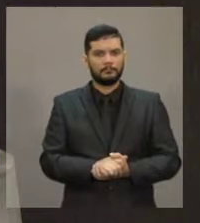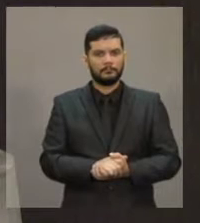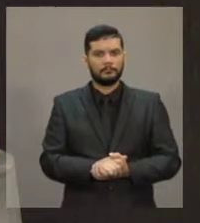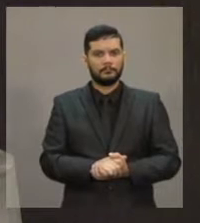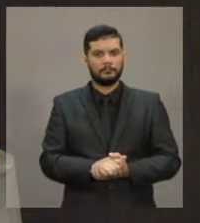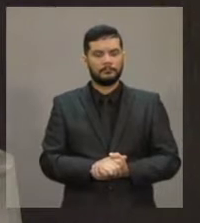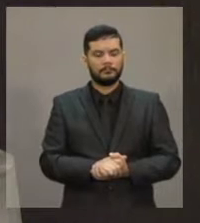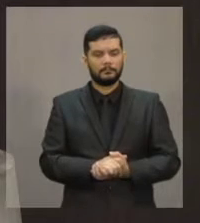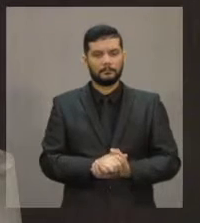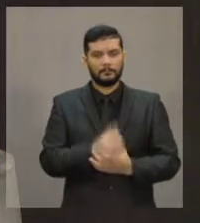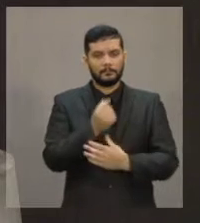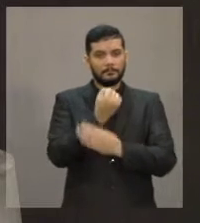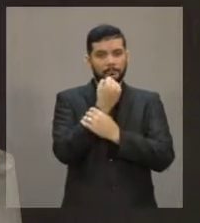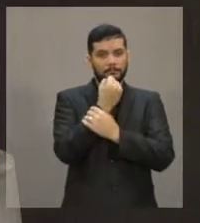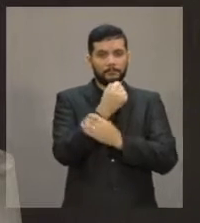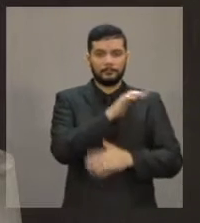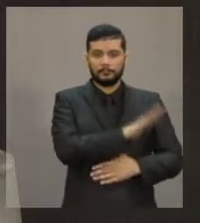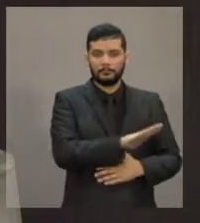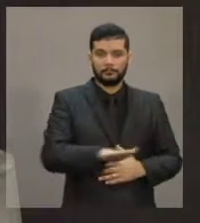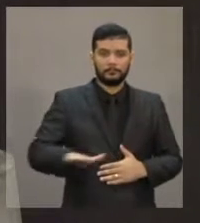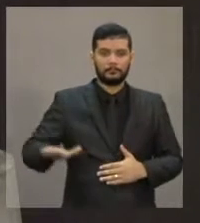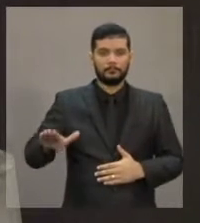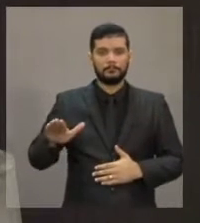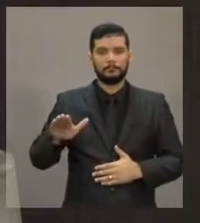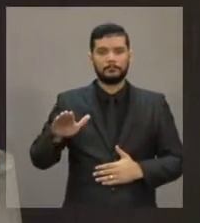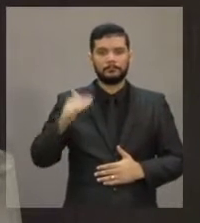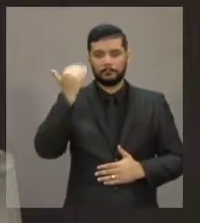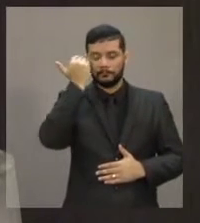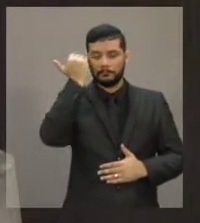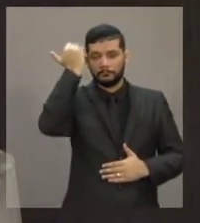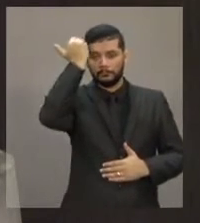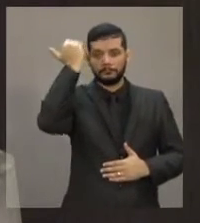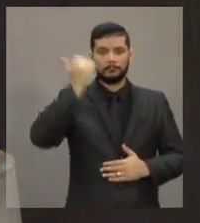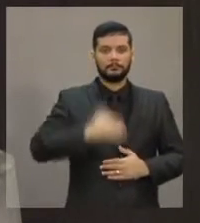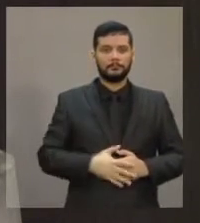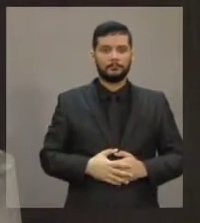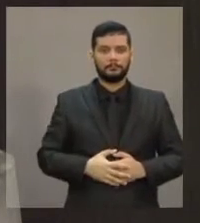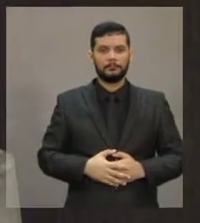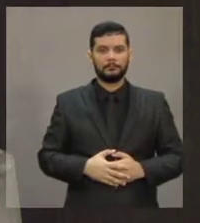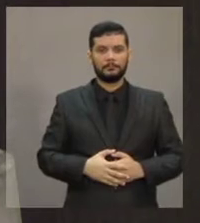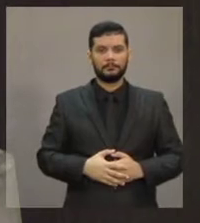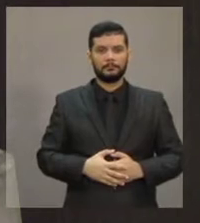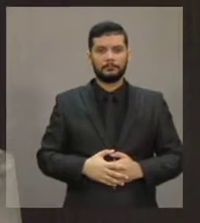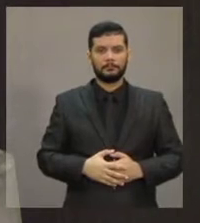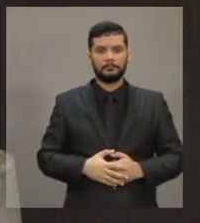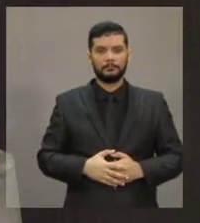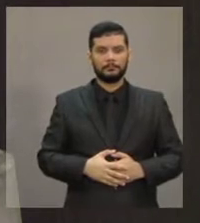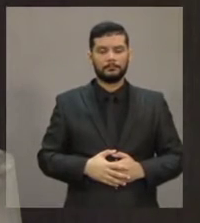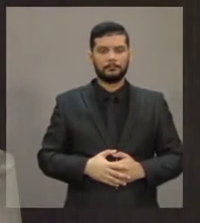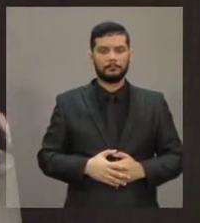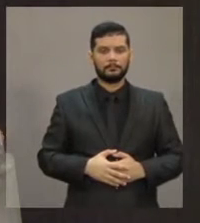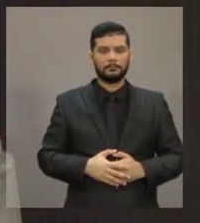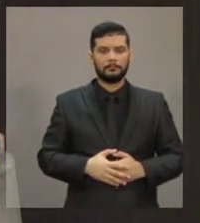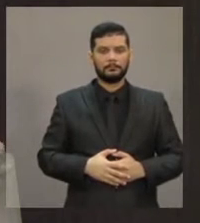a proteção da infância e da adolescência. E que, portanto,